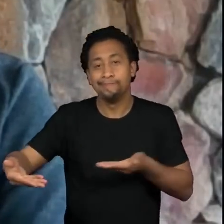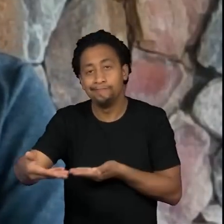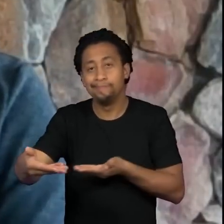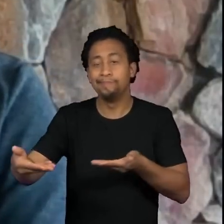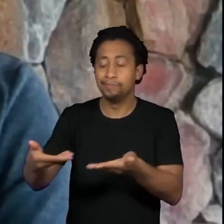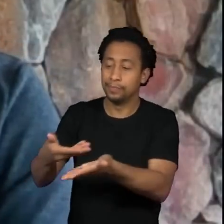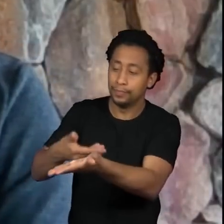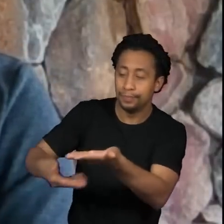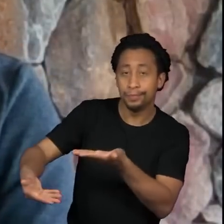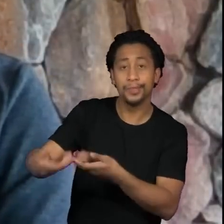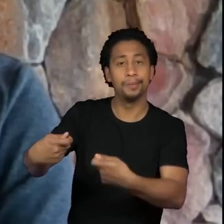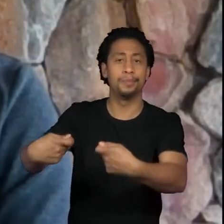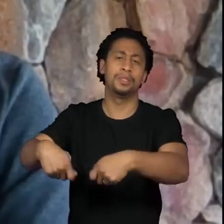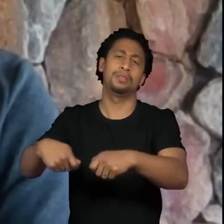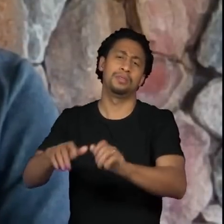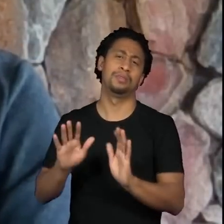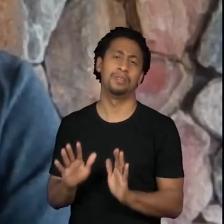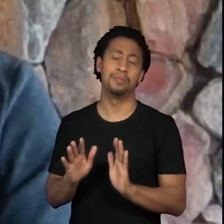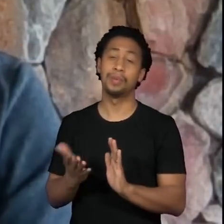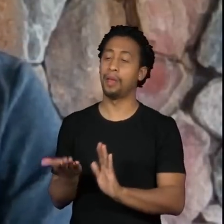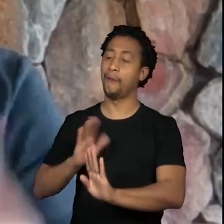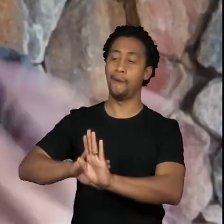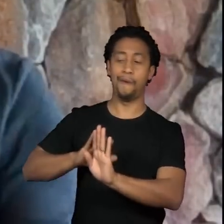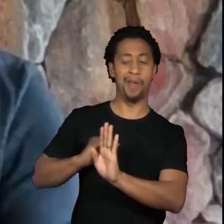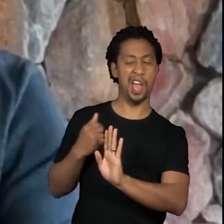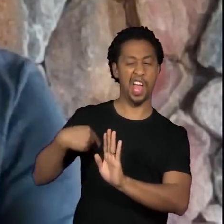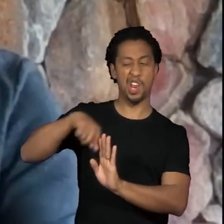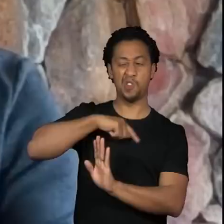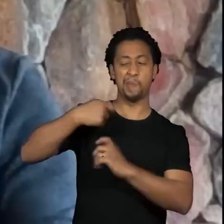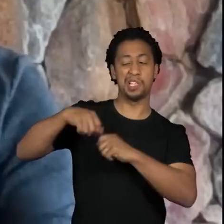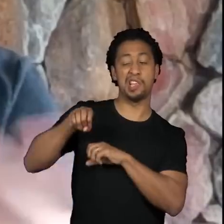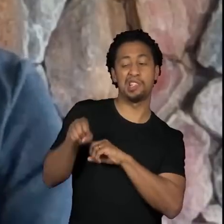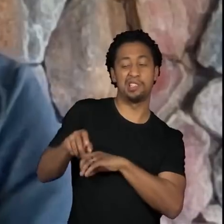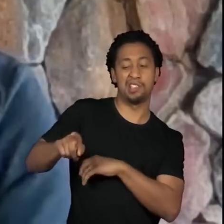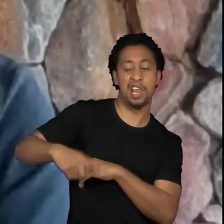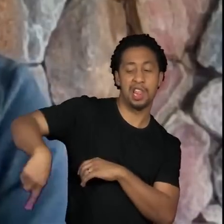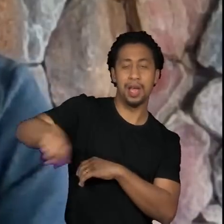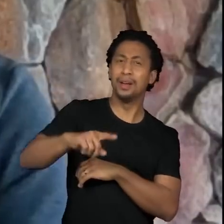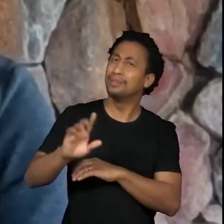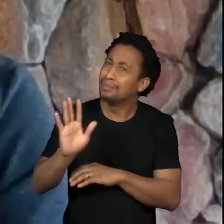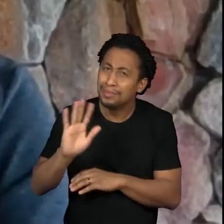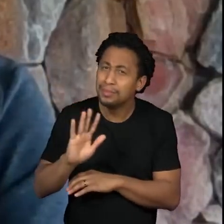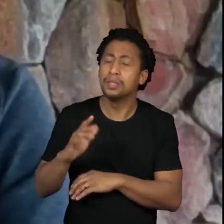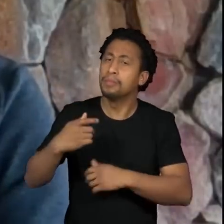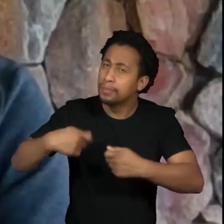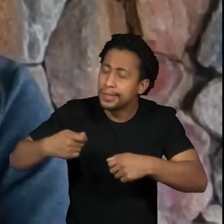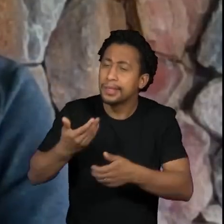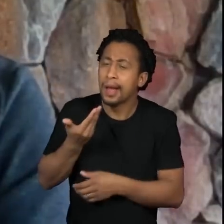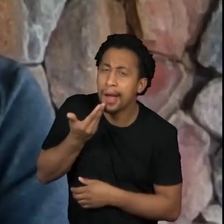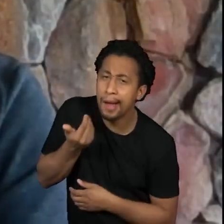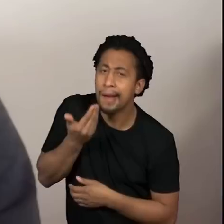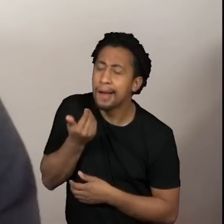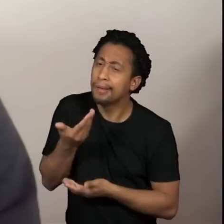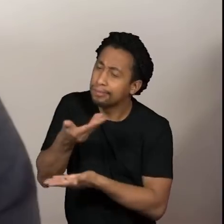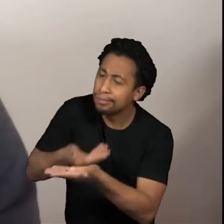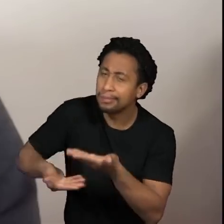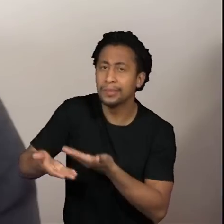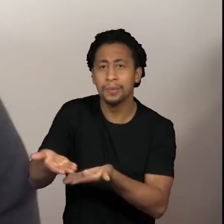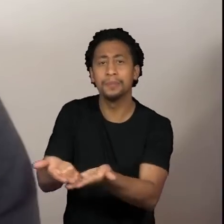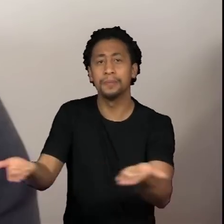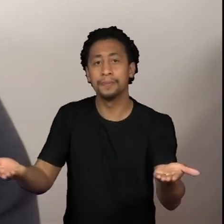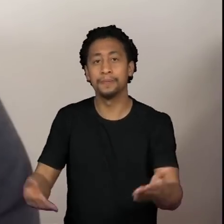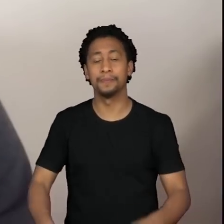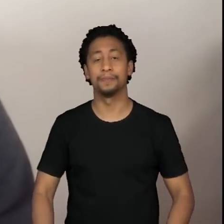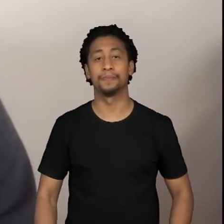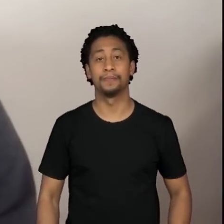eles e, em vez de achar que a gente tem que ensiná-los, tentar aprender um pouco mais com eles, né? Os povos indígenas não